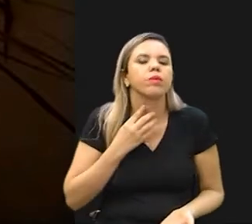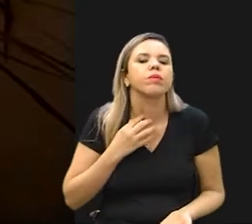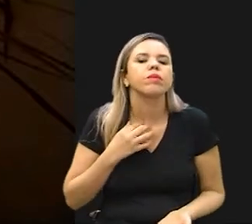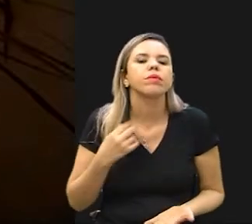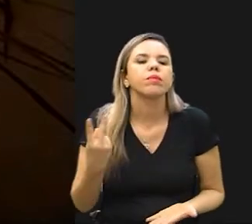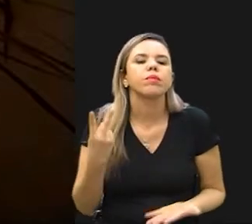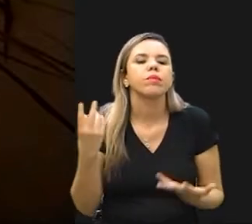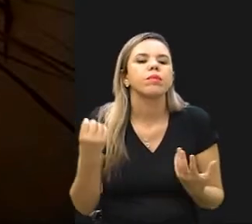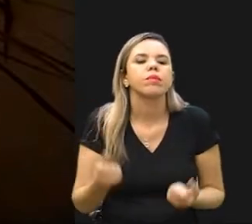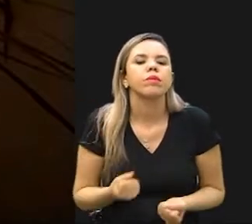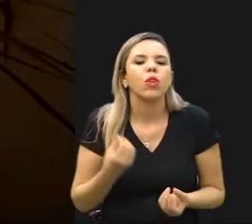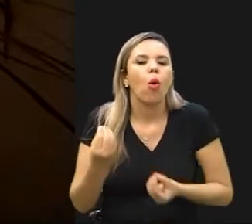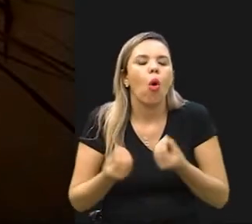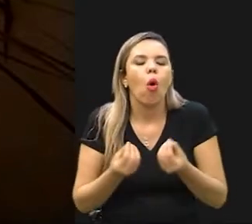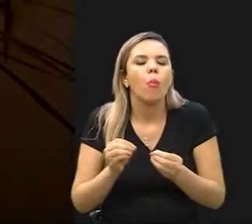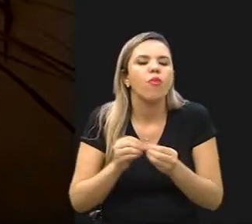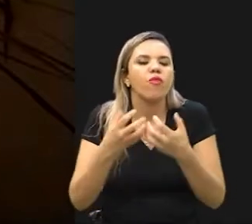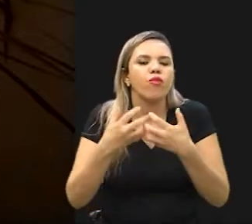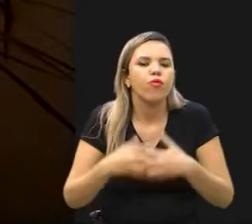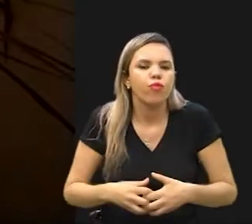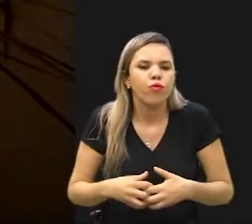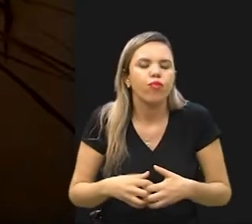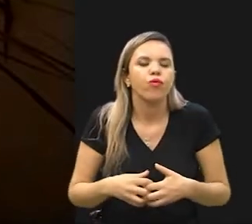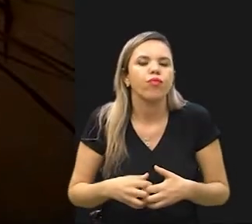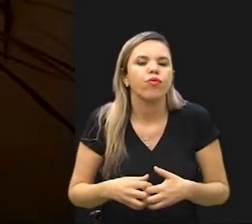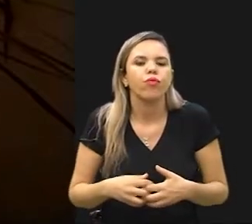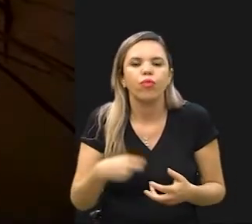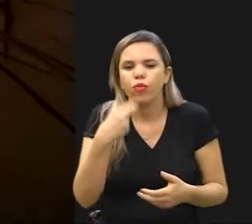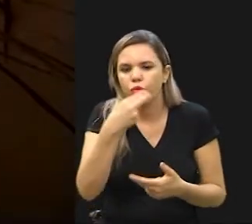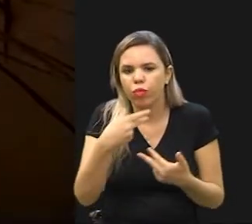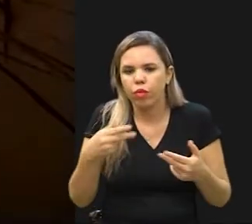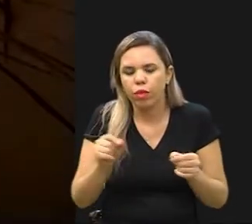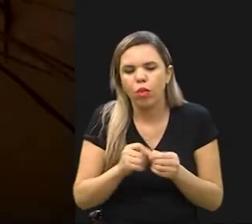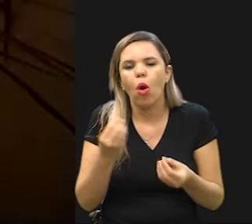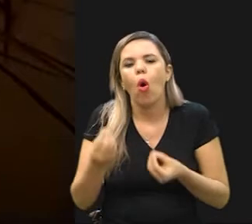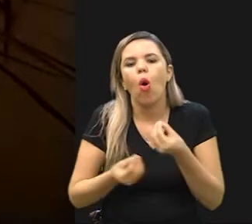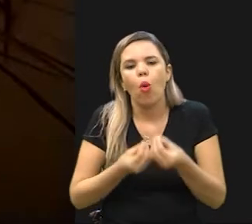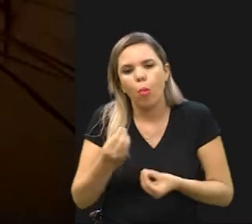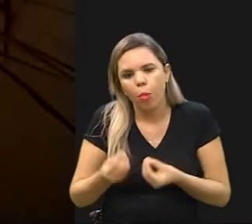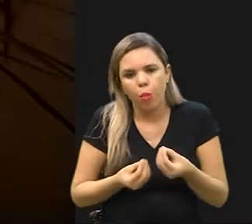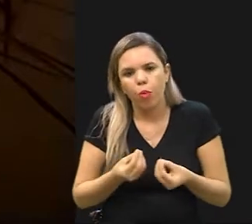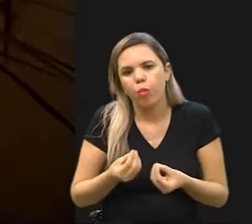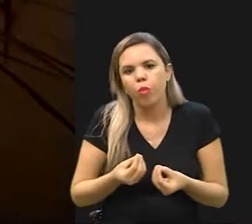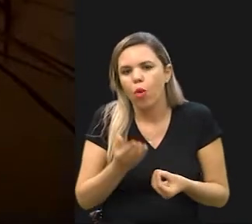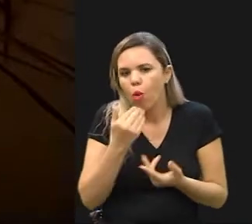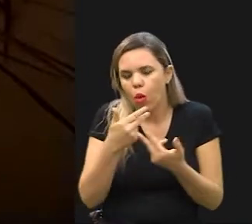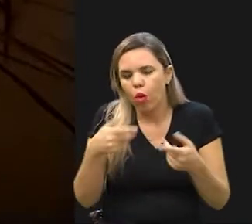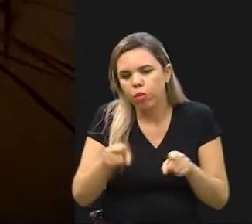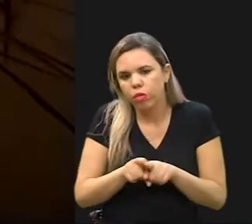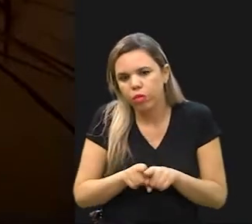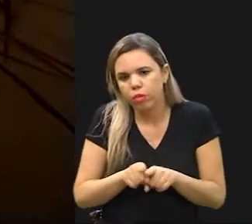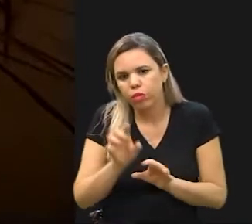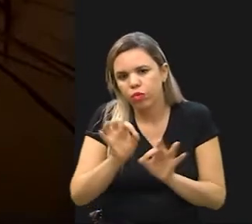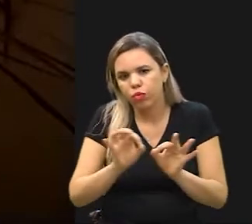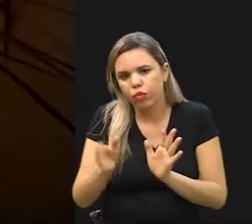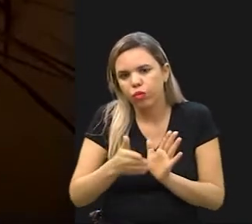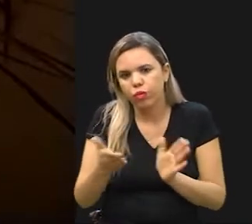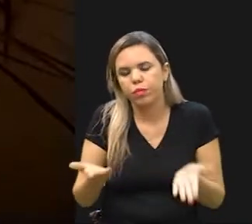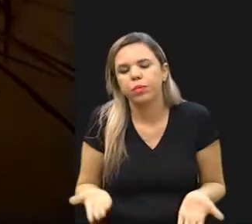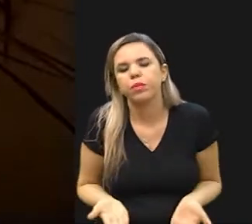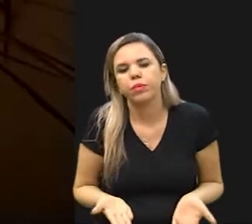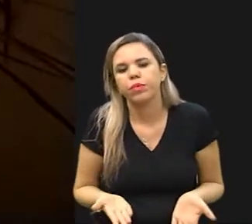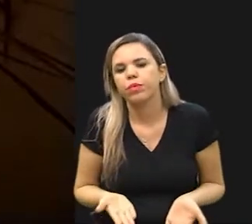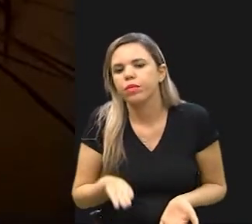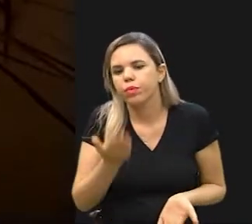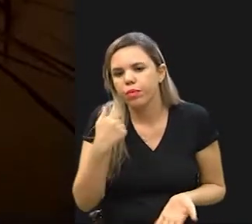conseguir reconhecer como que funcionam os ciclos dos nutrientes, como que os alimentos são